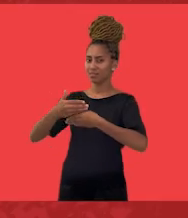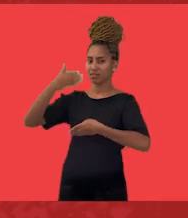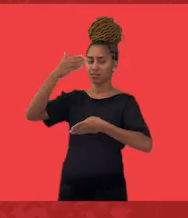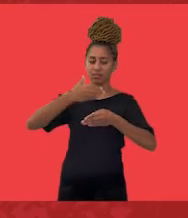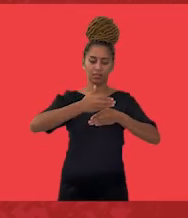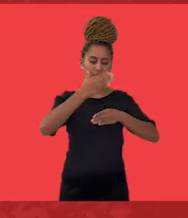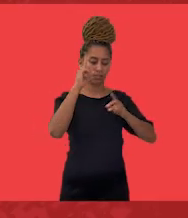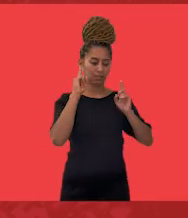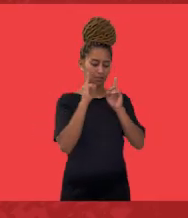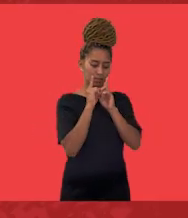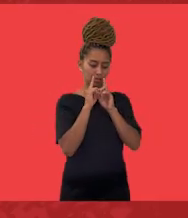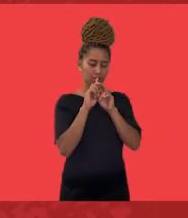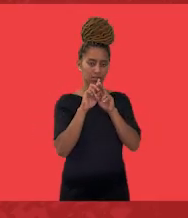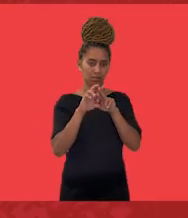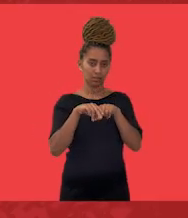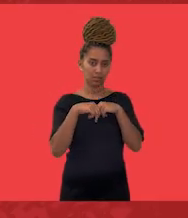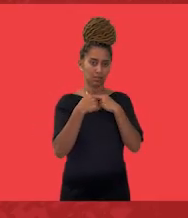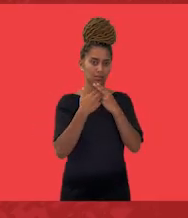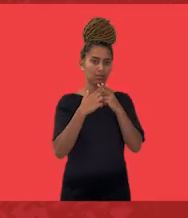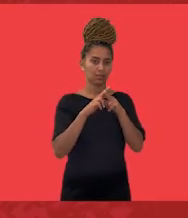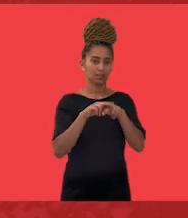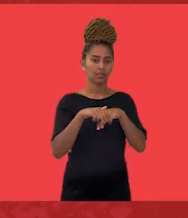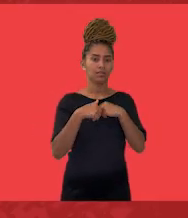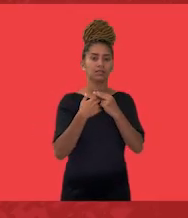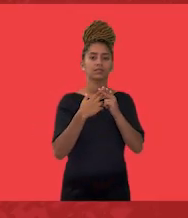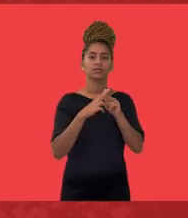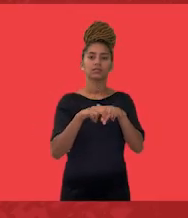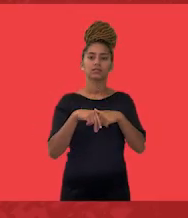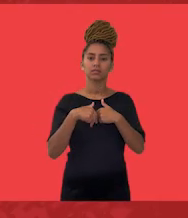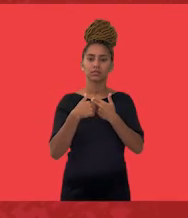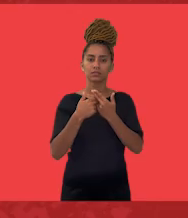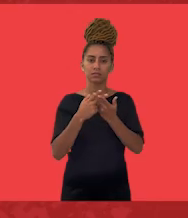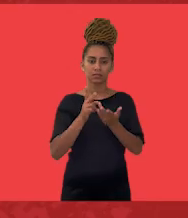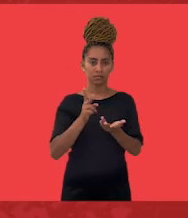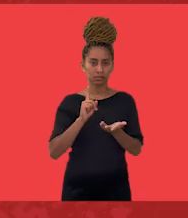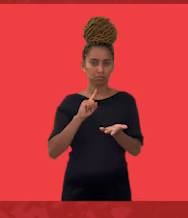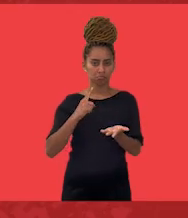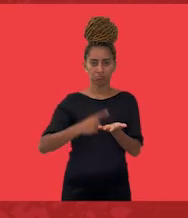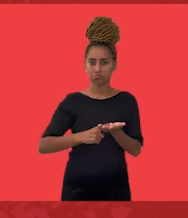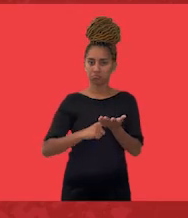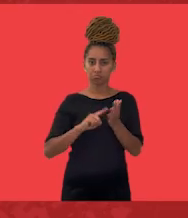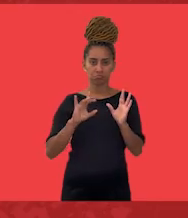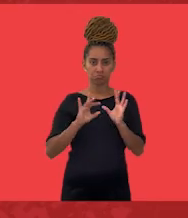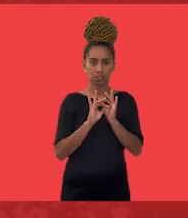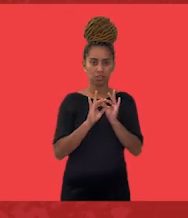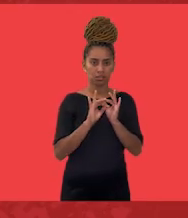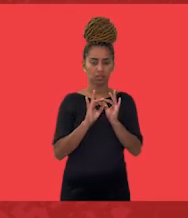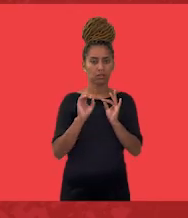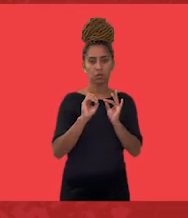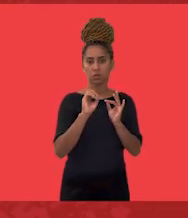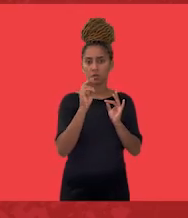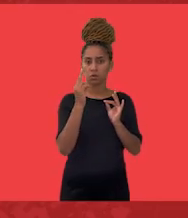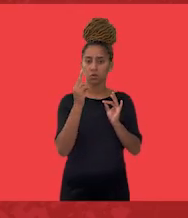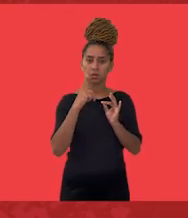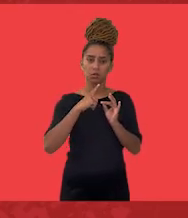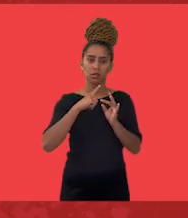Para a fé, Kabir. Para a saudade, o sono. Pequena